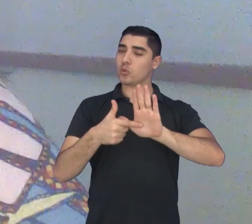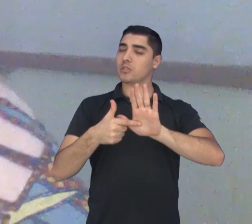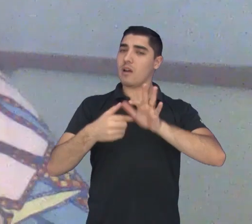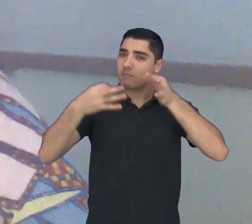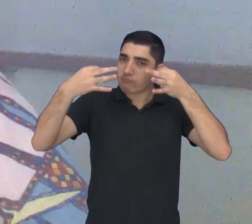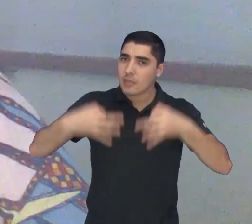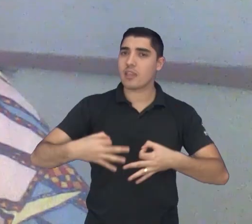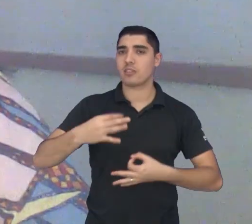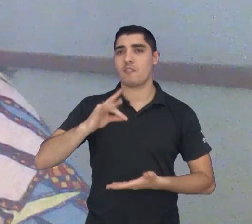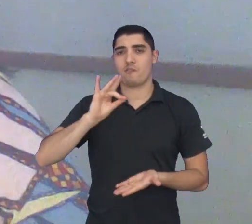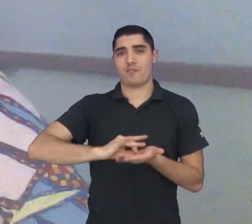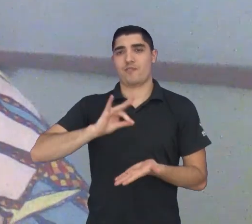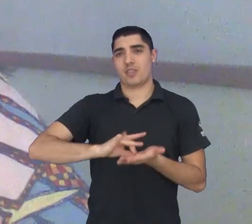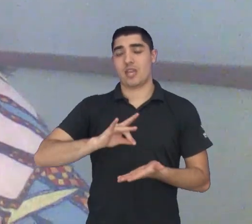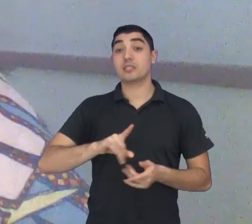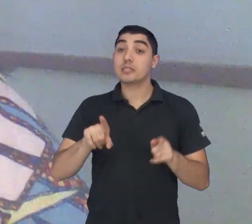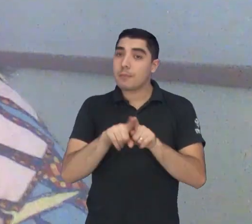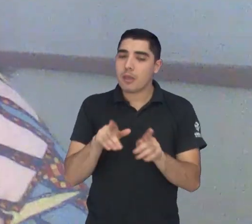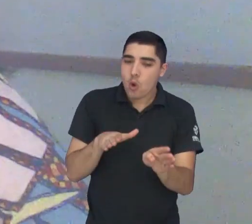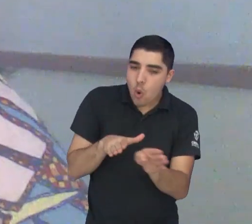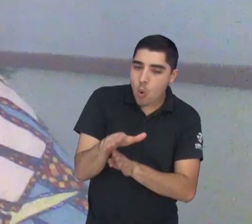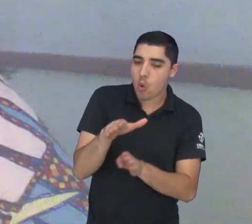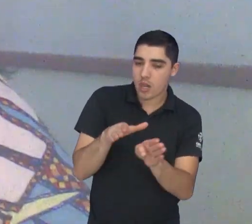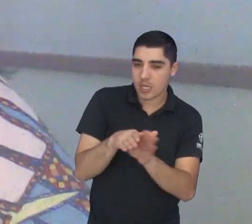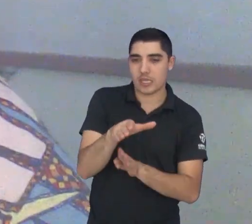orientação. Eu gosto muito